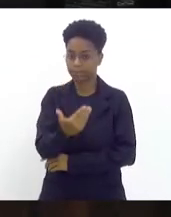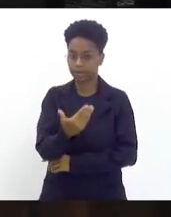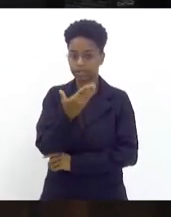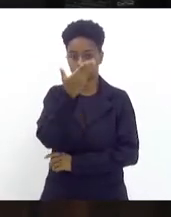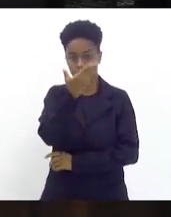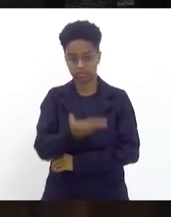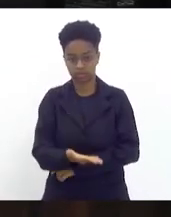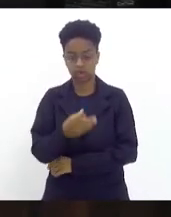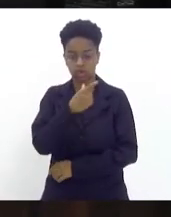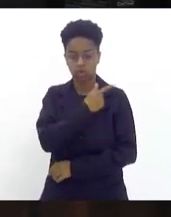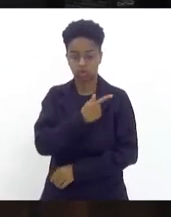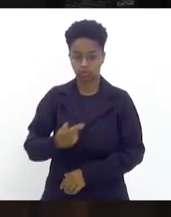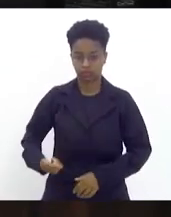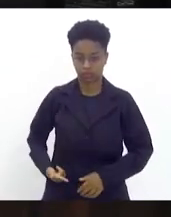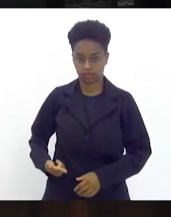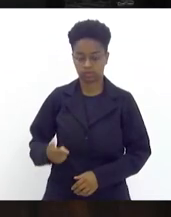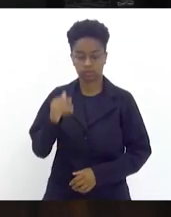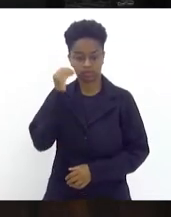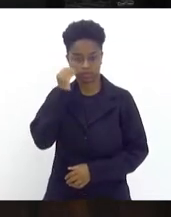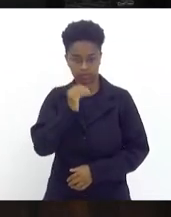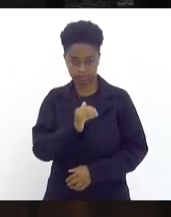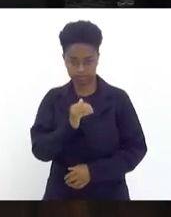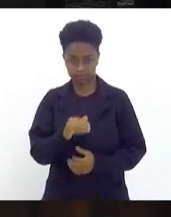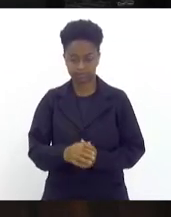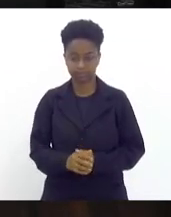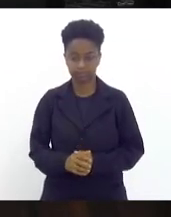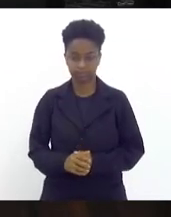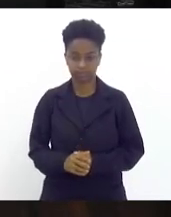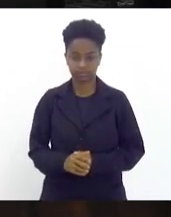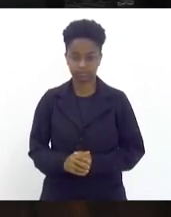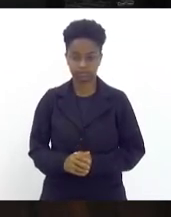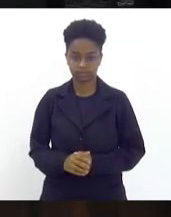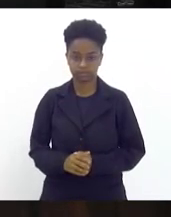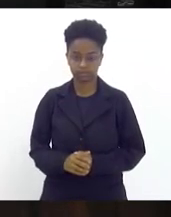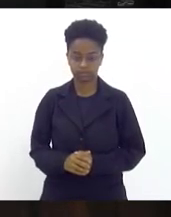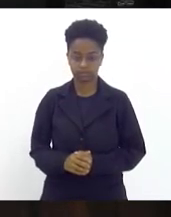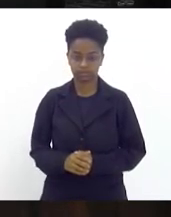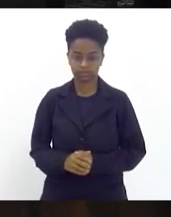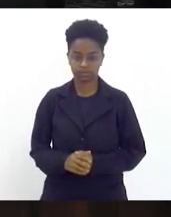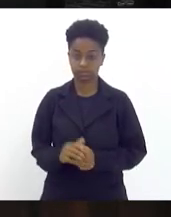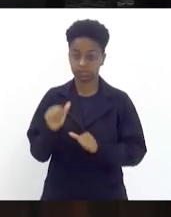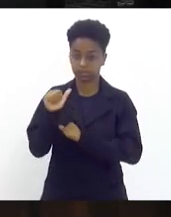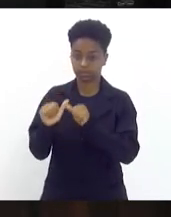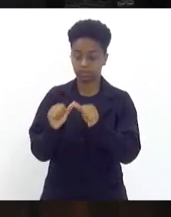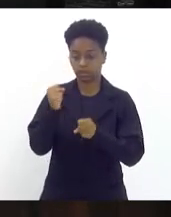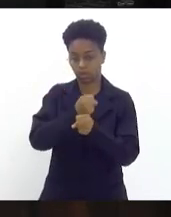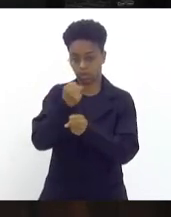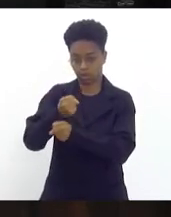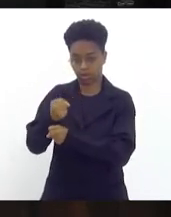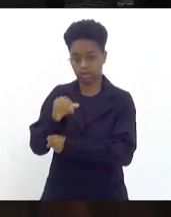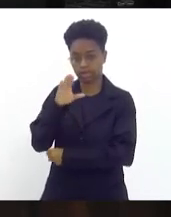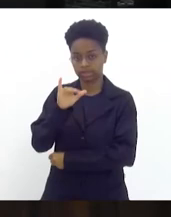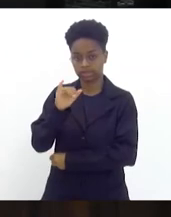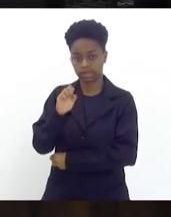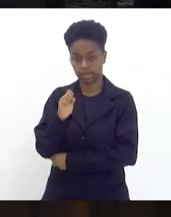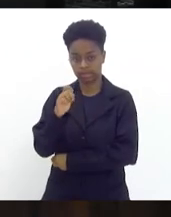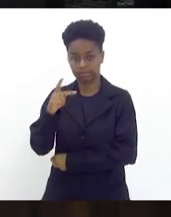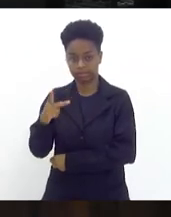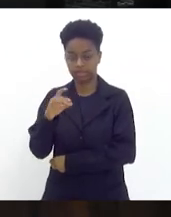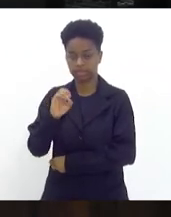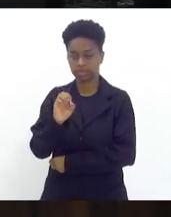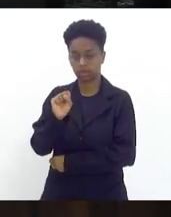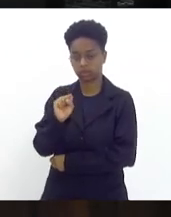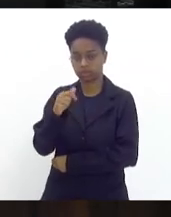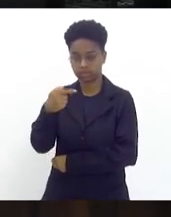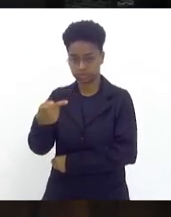Senhor governador do Estado do Rio de Janeiro senhor Cláudio Castro a reforma do CIEP Brizolão 087 Clementina